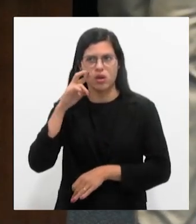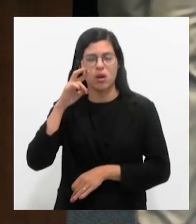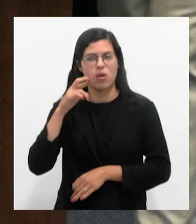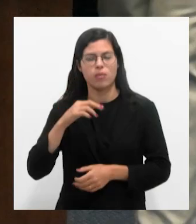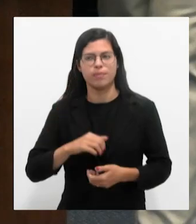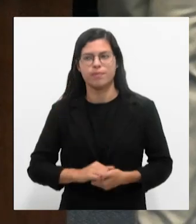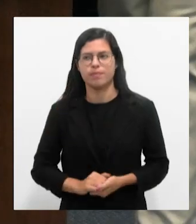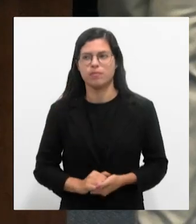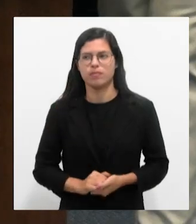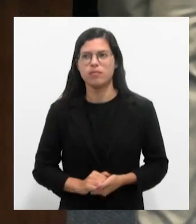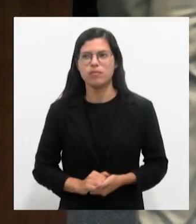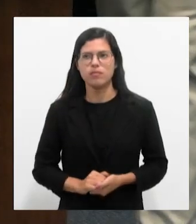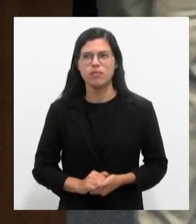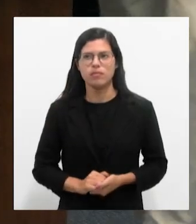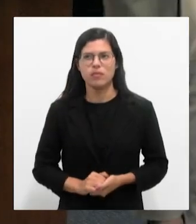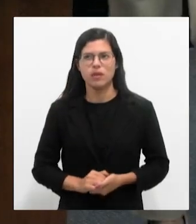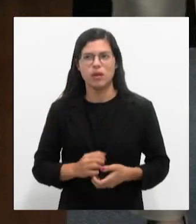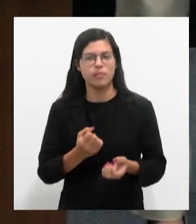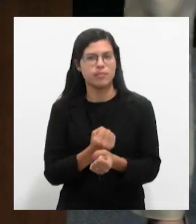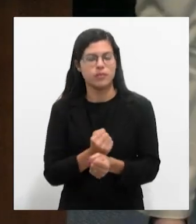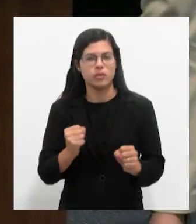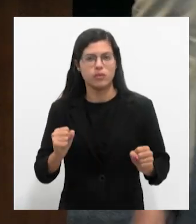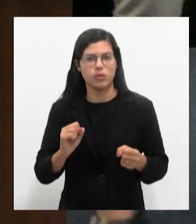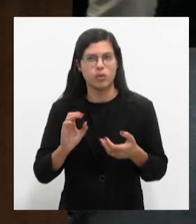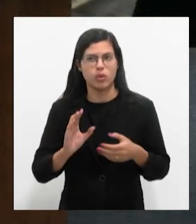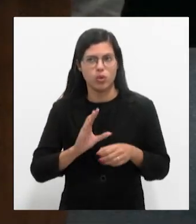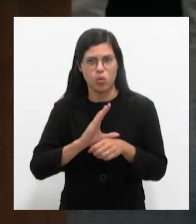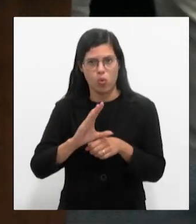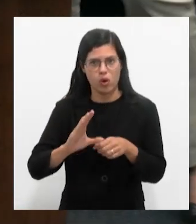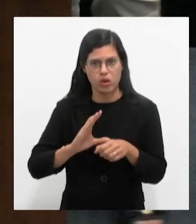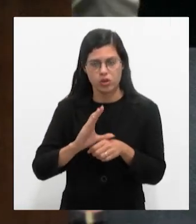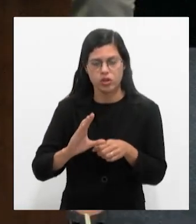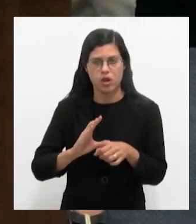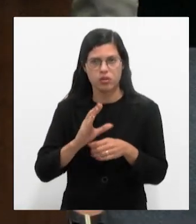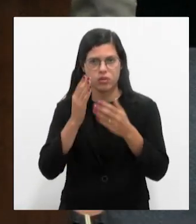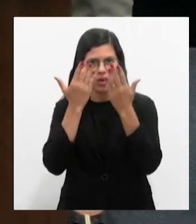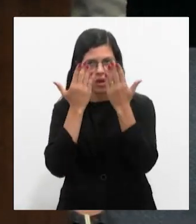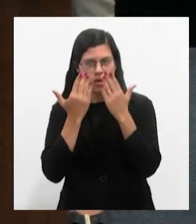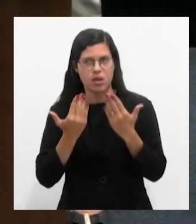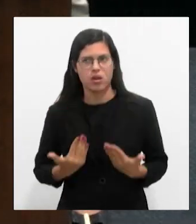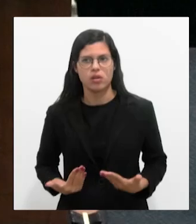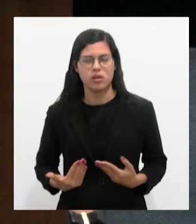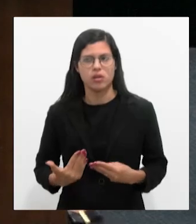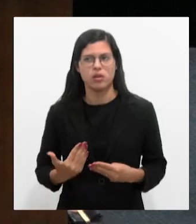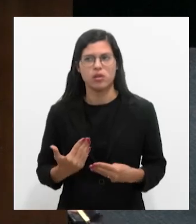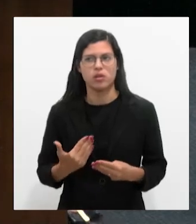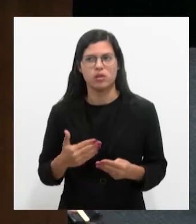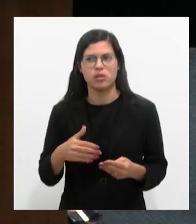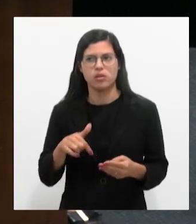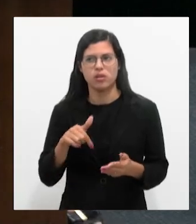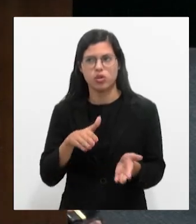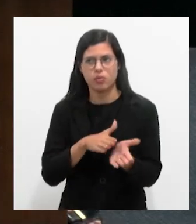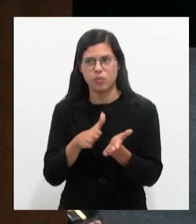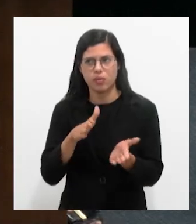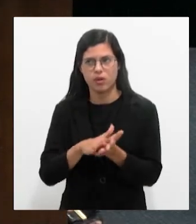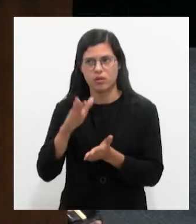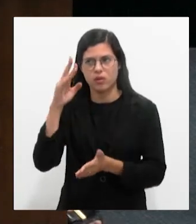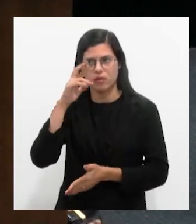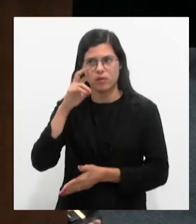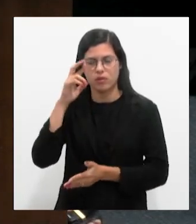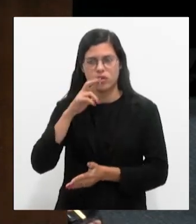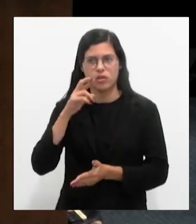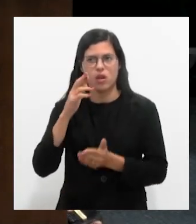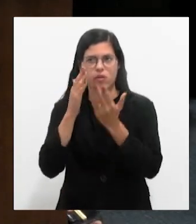possível que o colegiado que analise os lançamentos fiscais, que